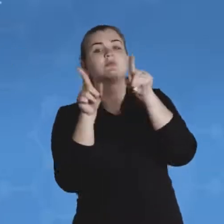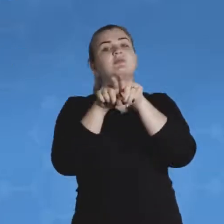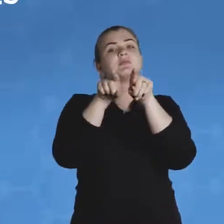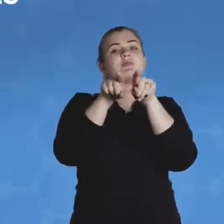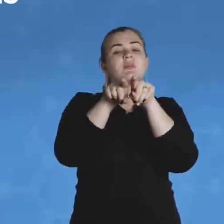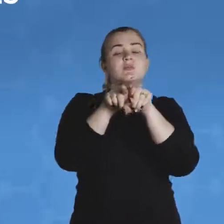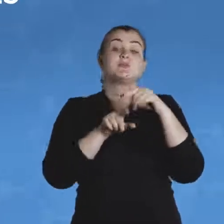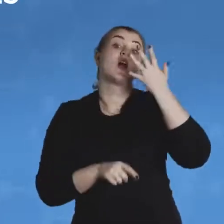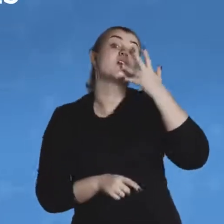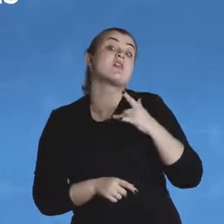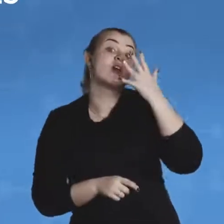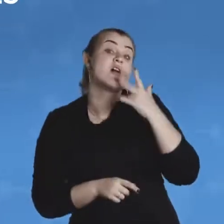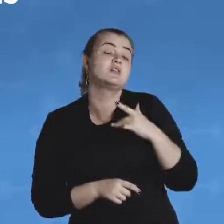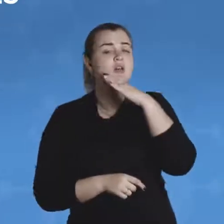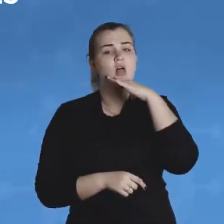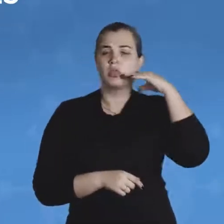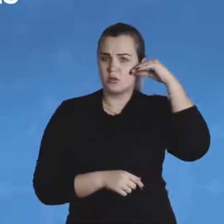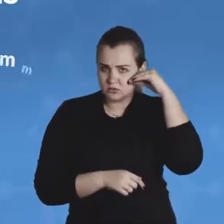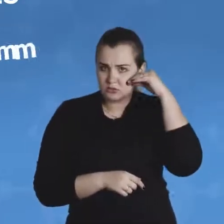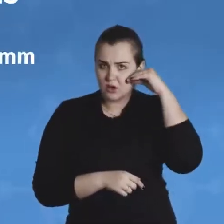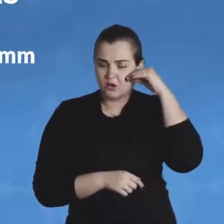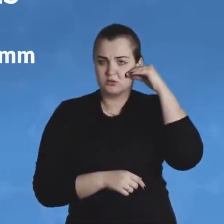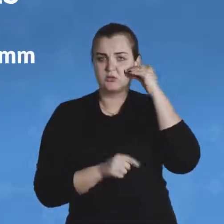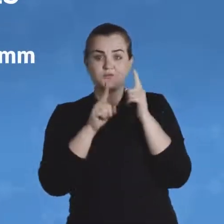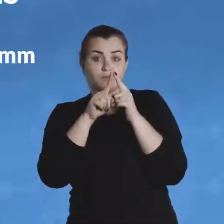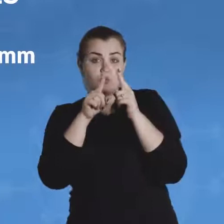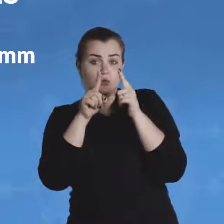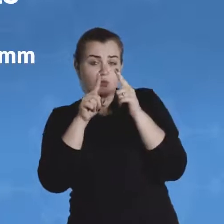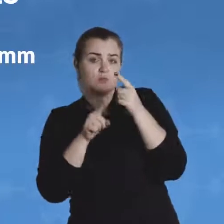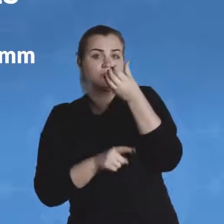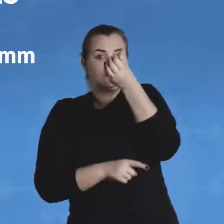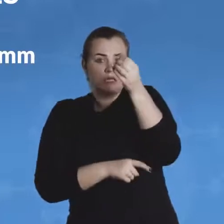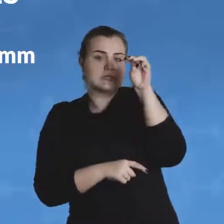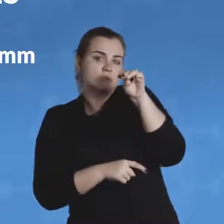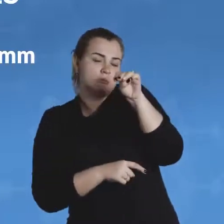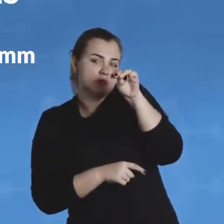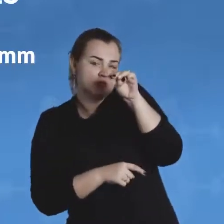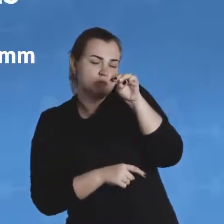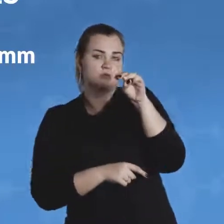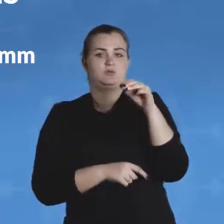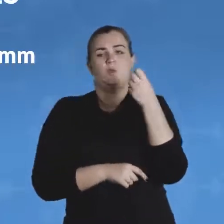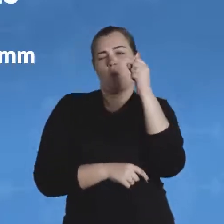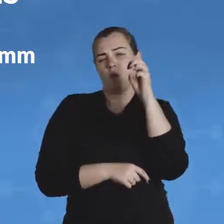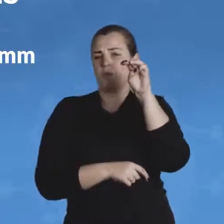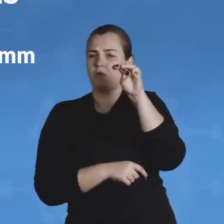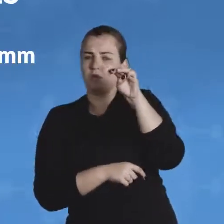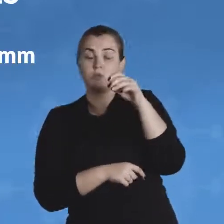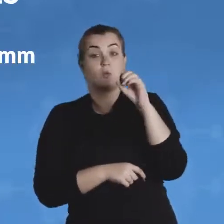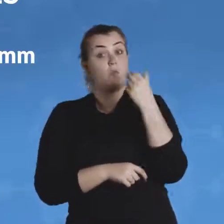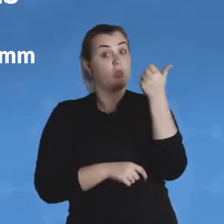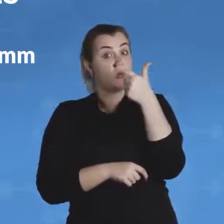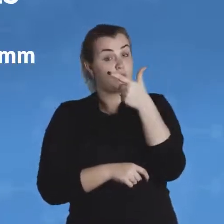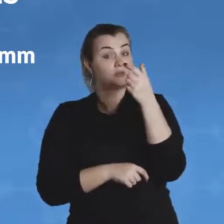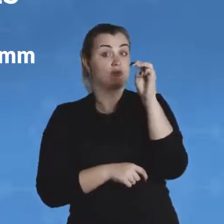E em crianças e adolescentes, as agulhas de 6 mm, 8 mm e 12 a 13 mm